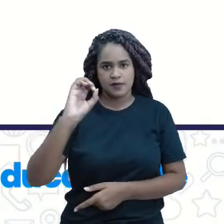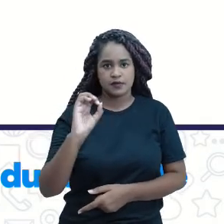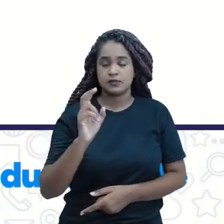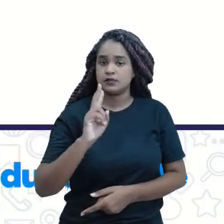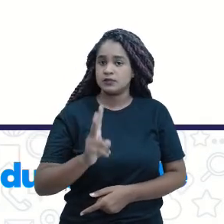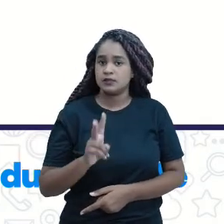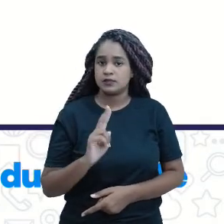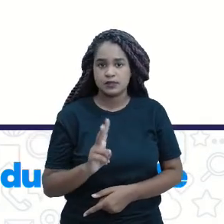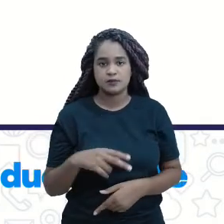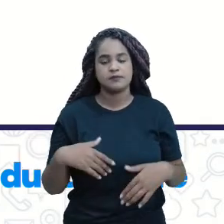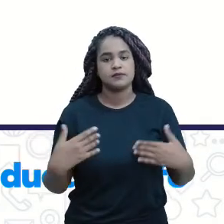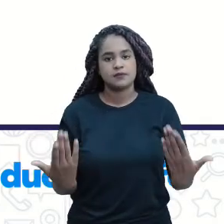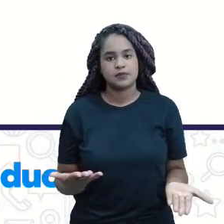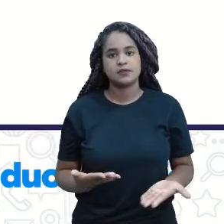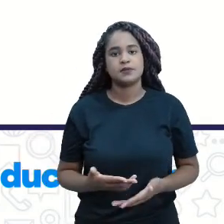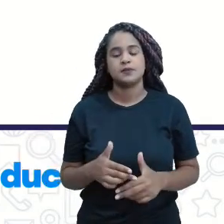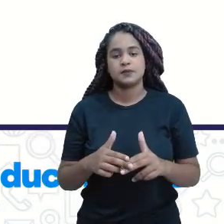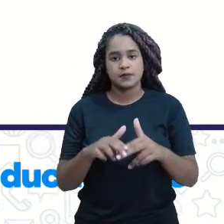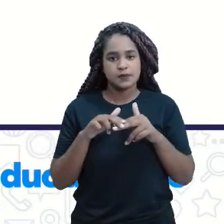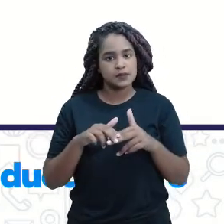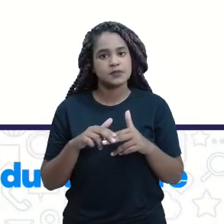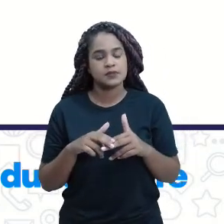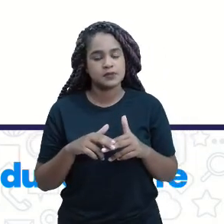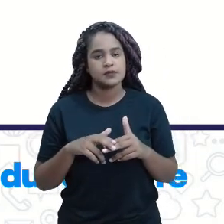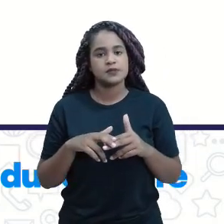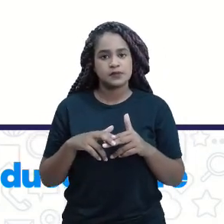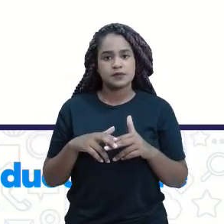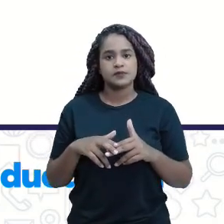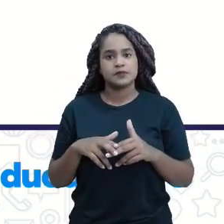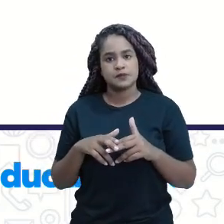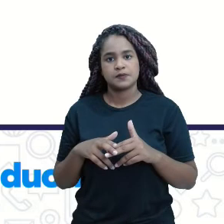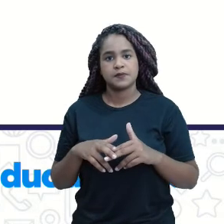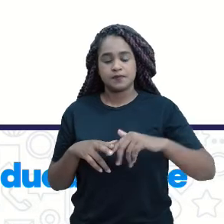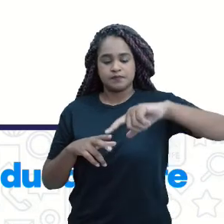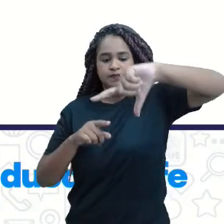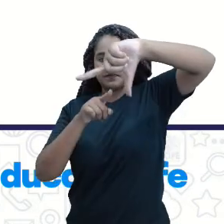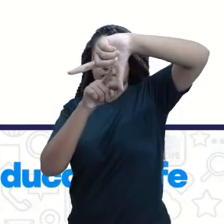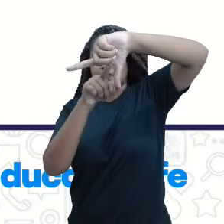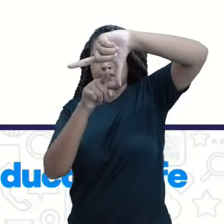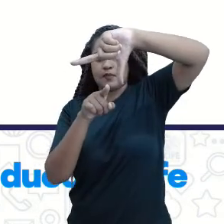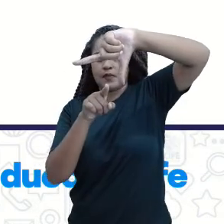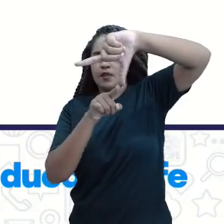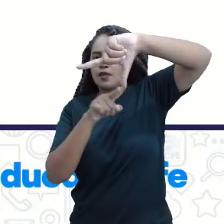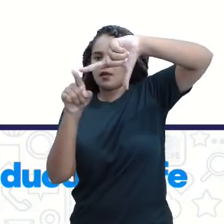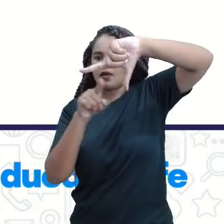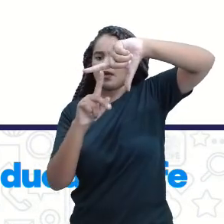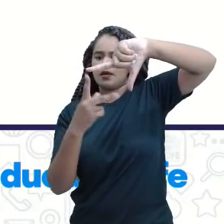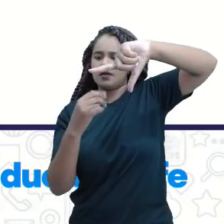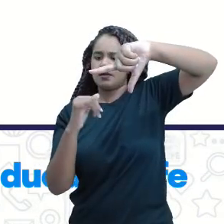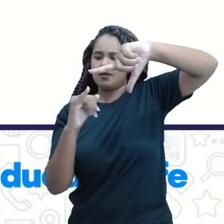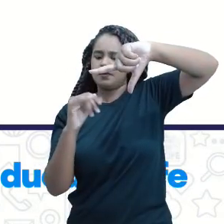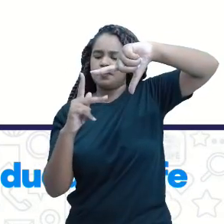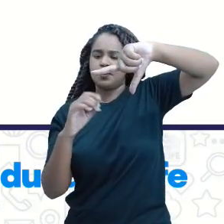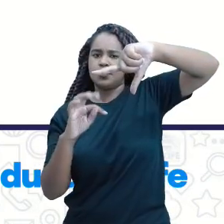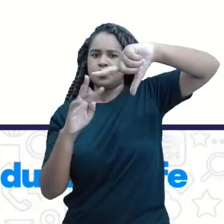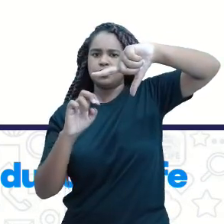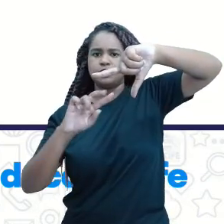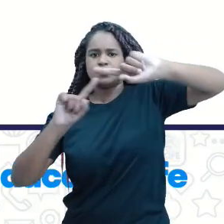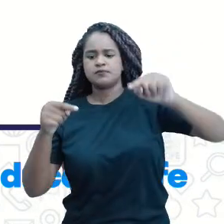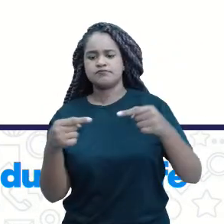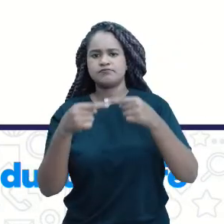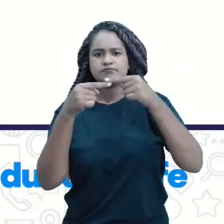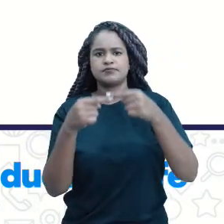Então, a partir daí, ela desenhou a altura relativa à hipotenusa. Por que relativa à hipotenusa, Pedro? Porque